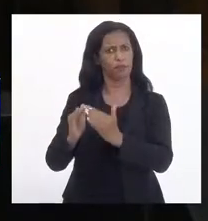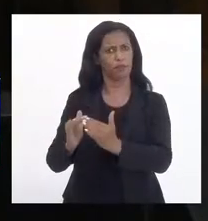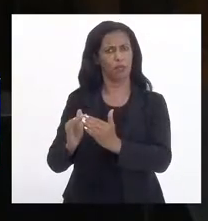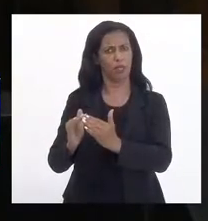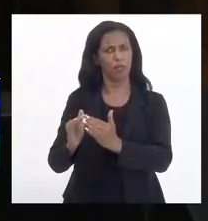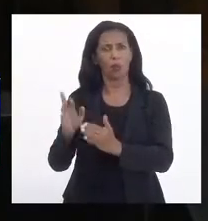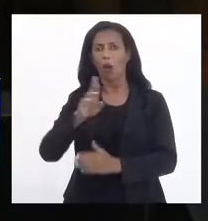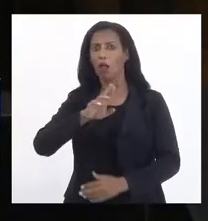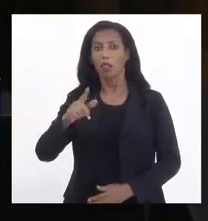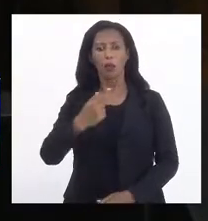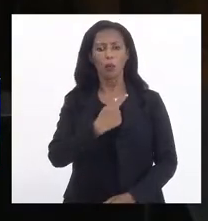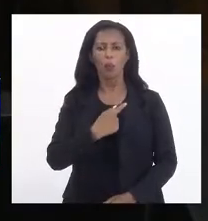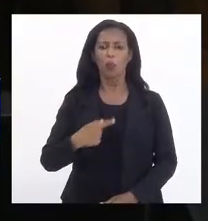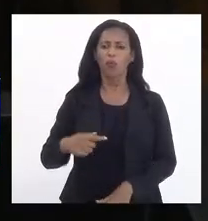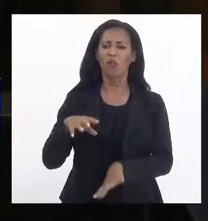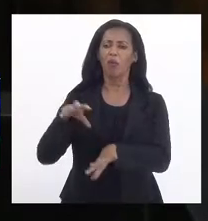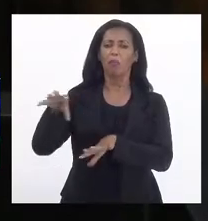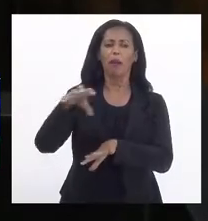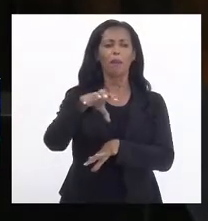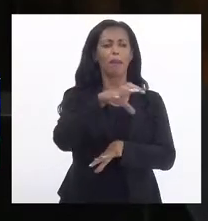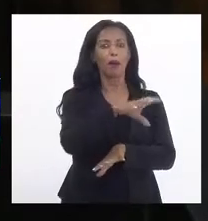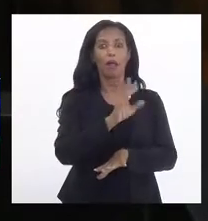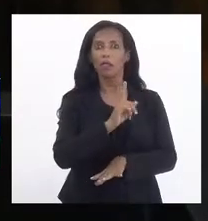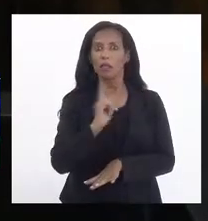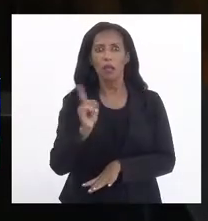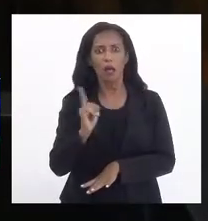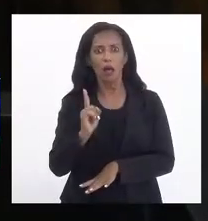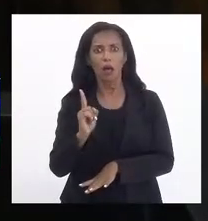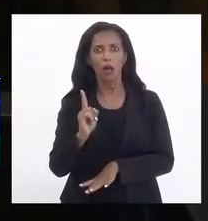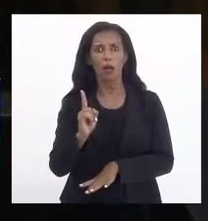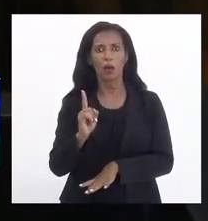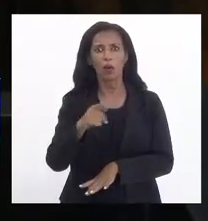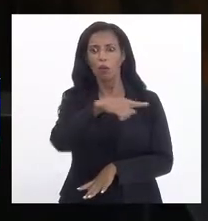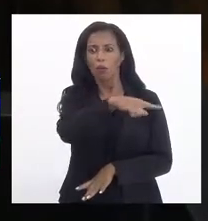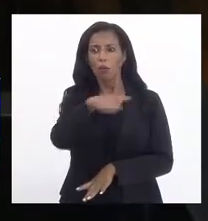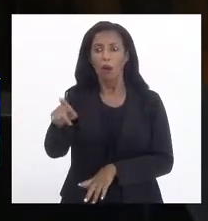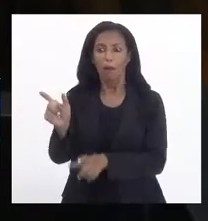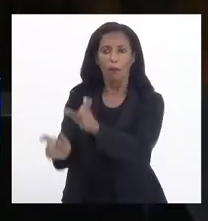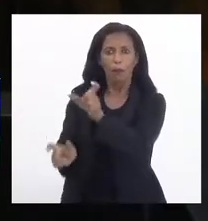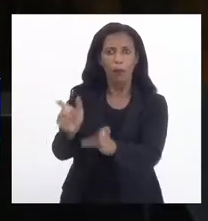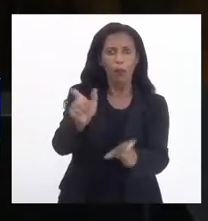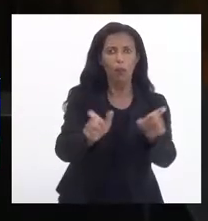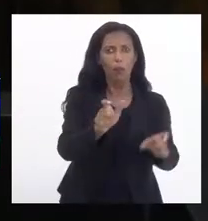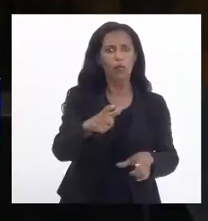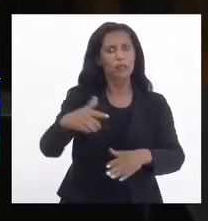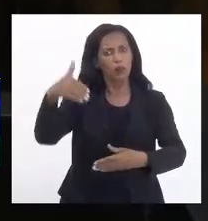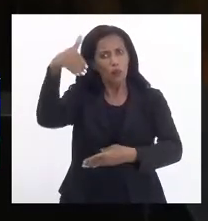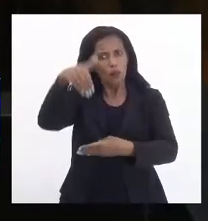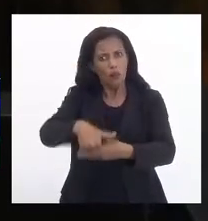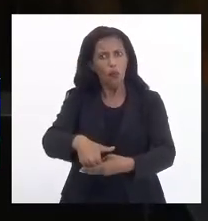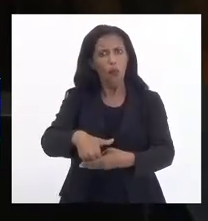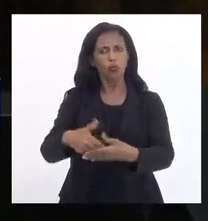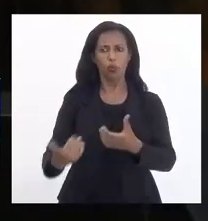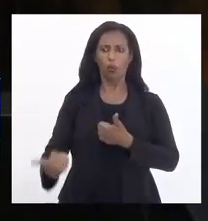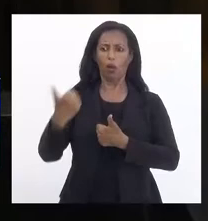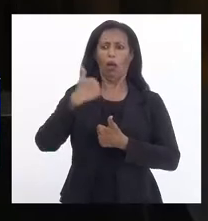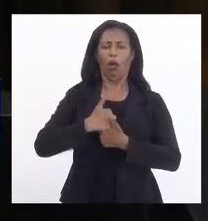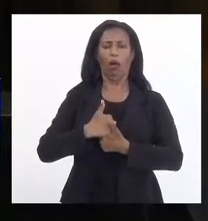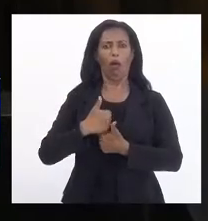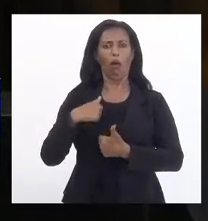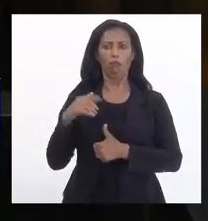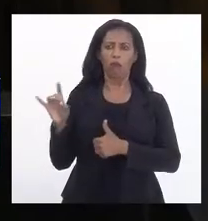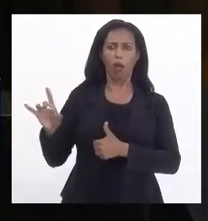por governos, mas sim pela população no qual nos elegeu para estar aqui representando a cada